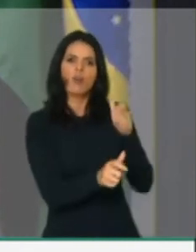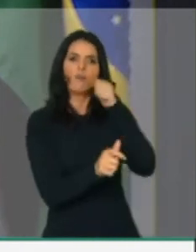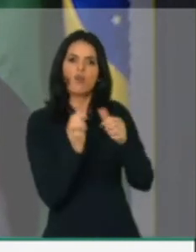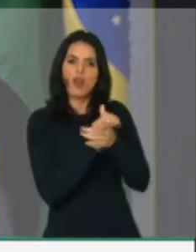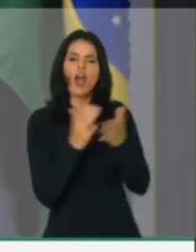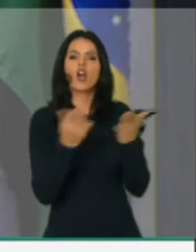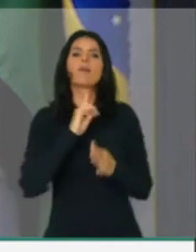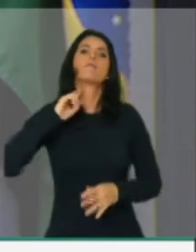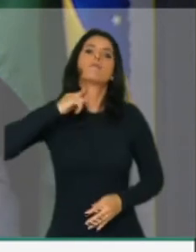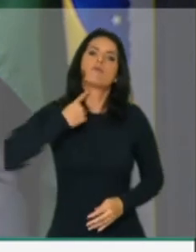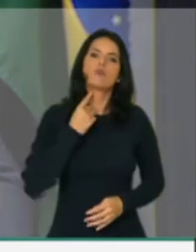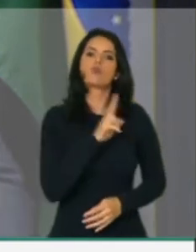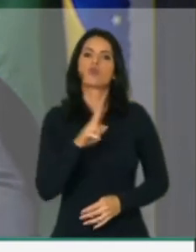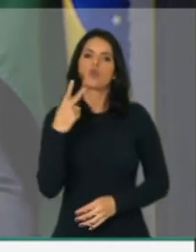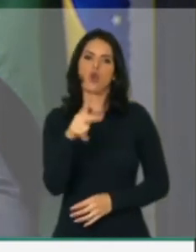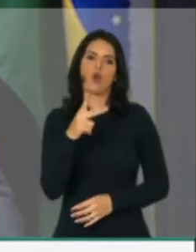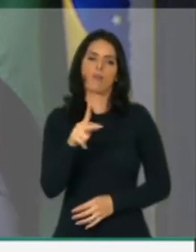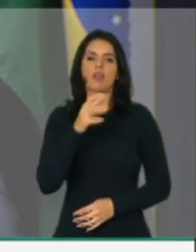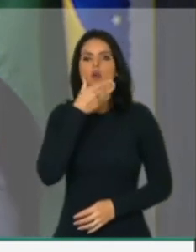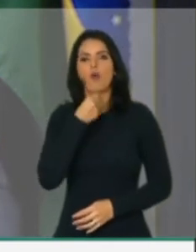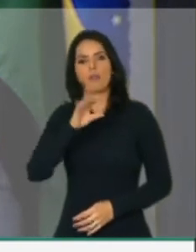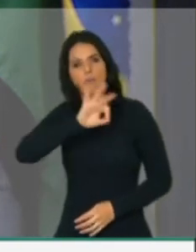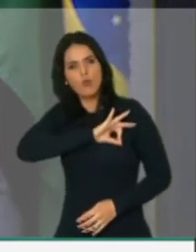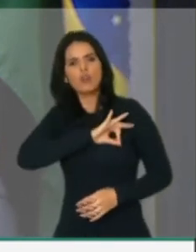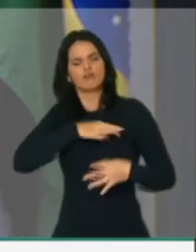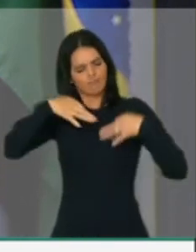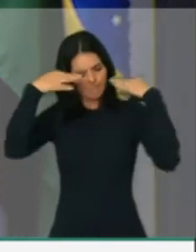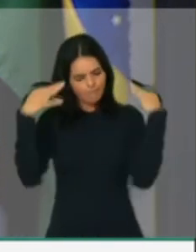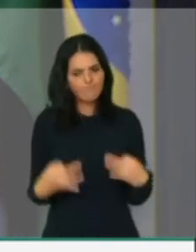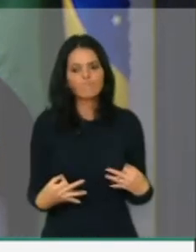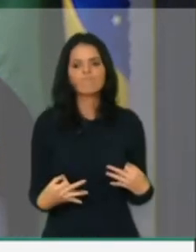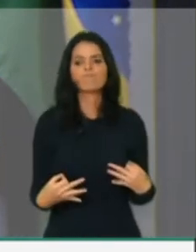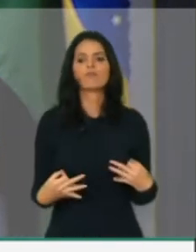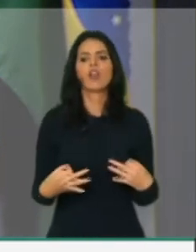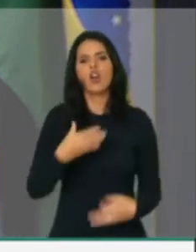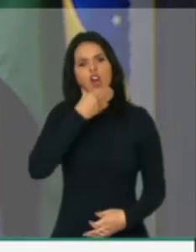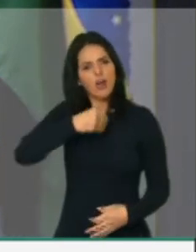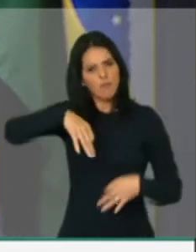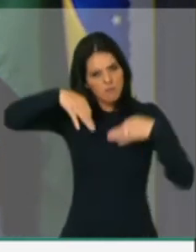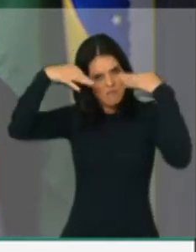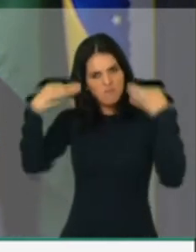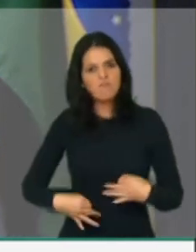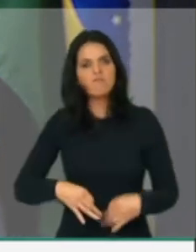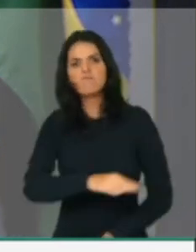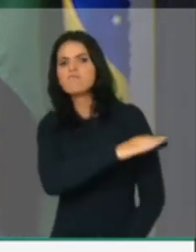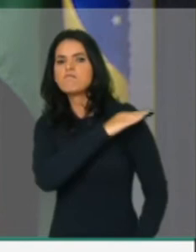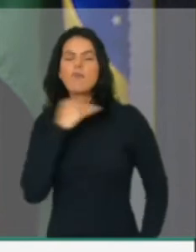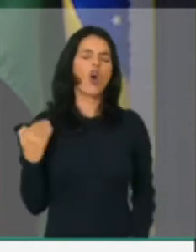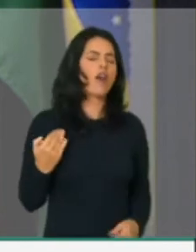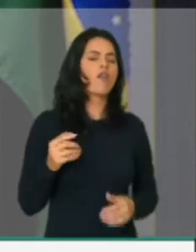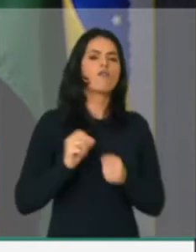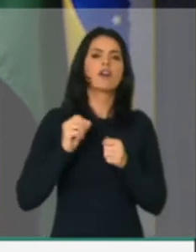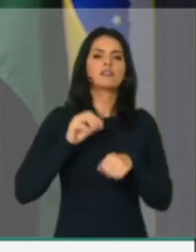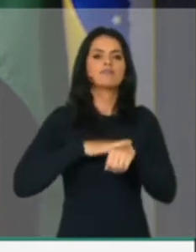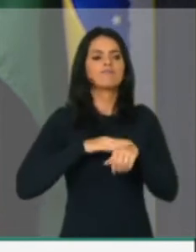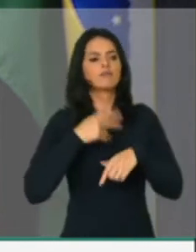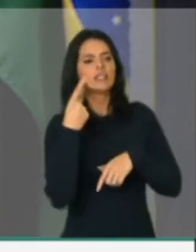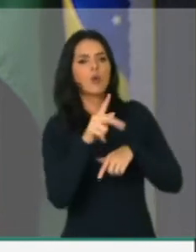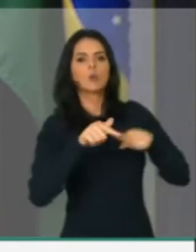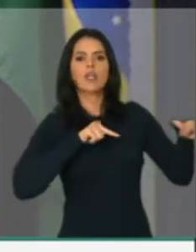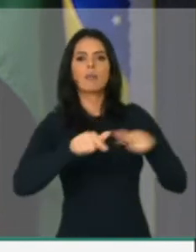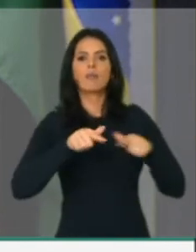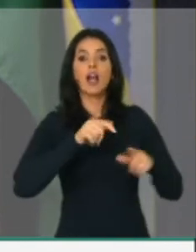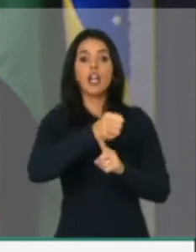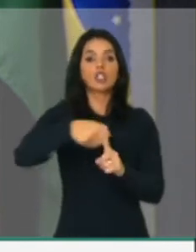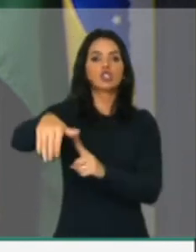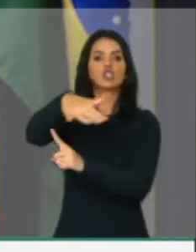Leonardo de Melo Freire um policial honroso um policial civil que morreu fazendo aquilo que